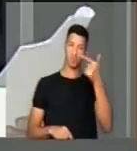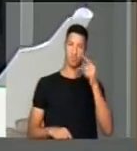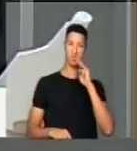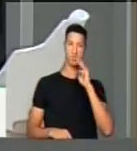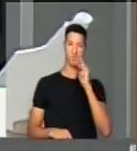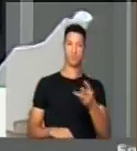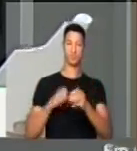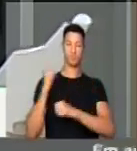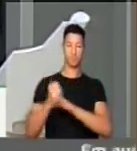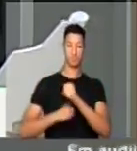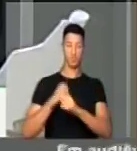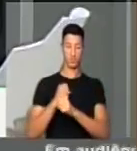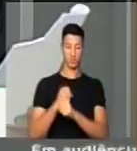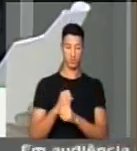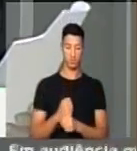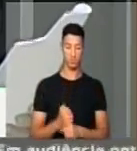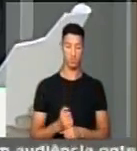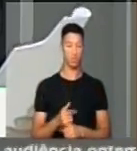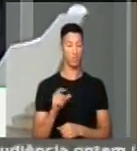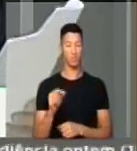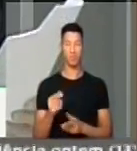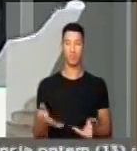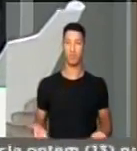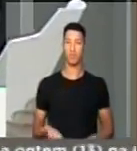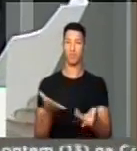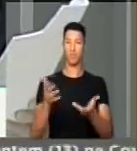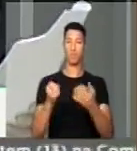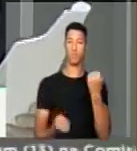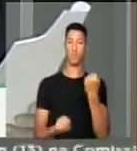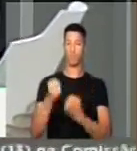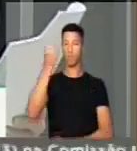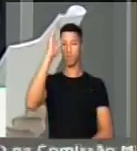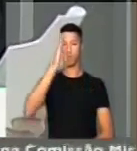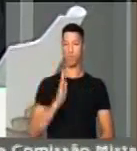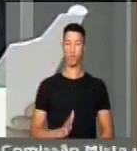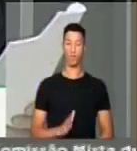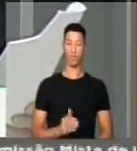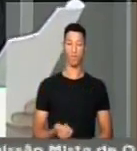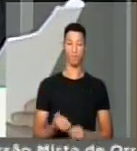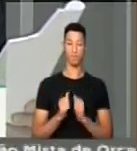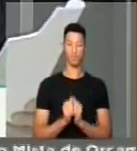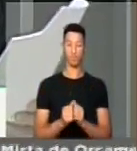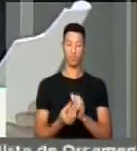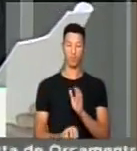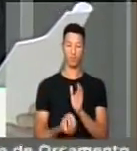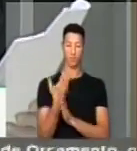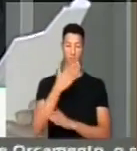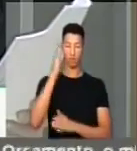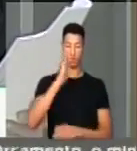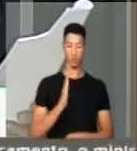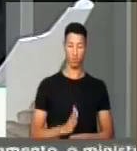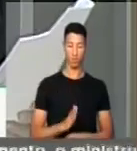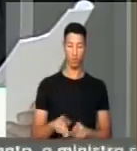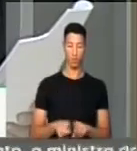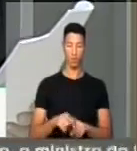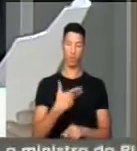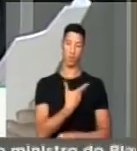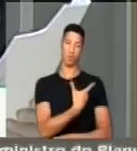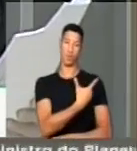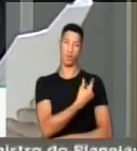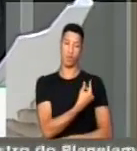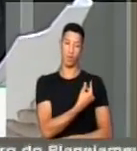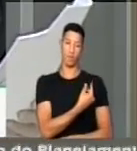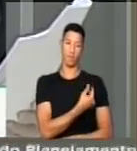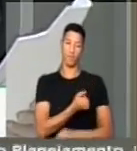372 milhões por ano. Incentivo à indústria nacional, com a produção no Brasil da